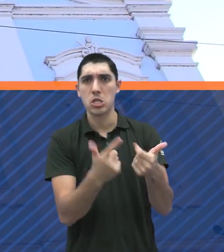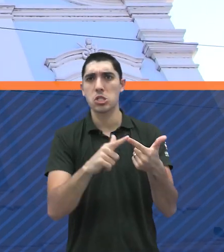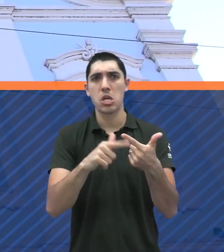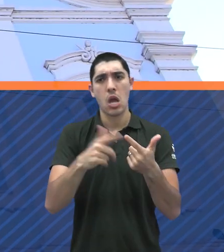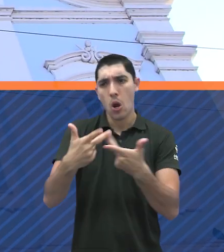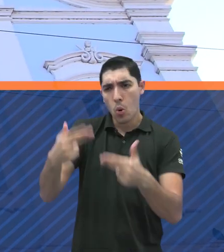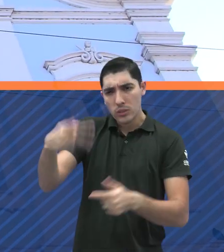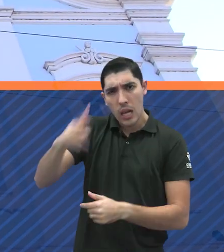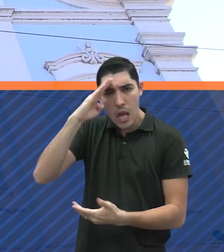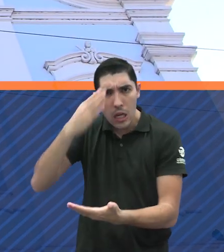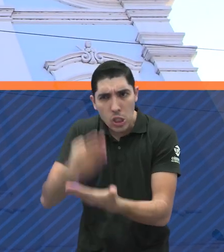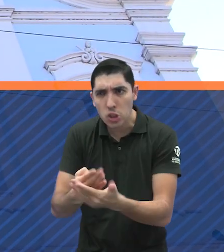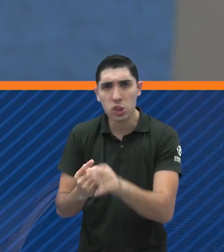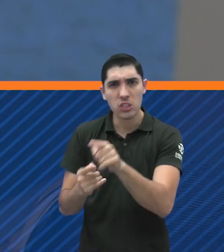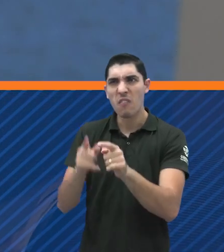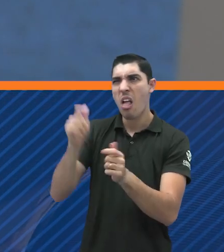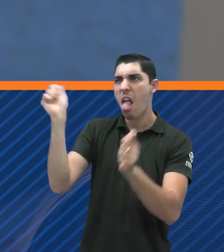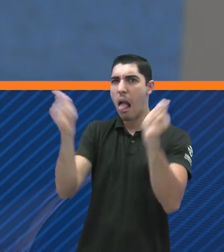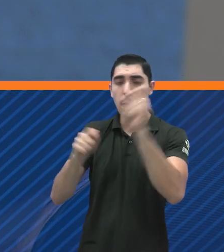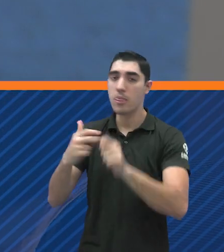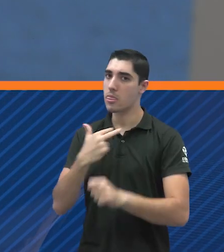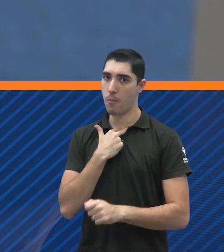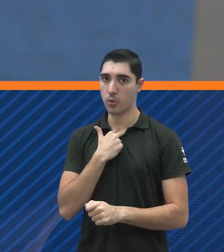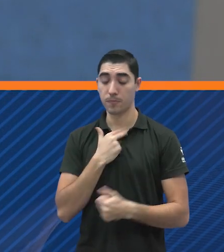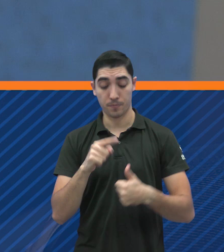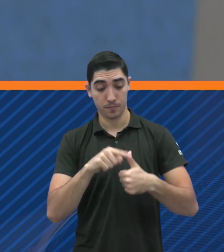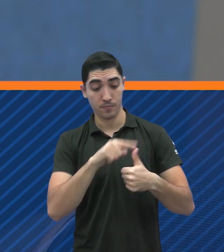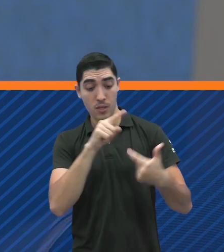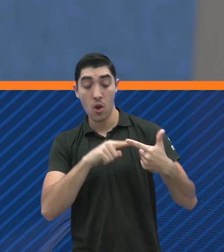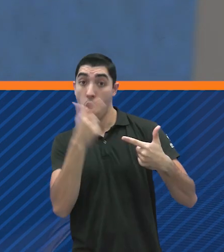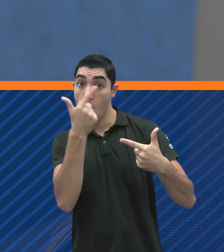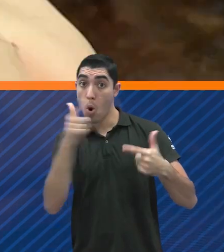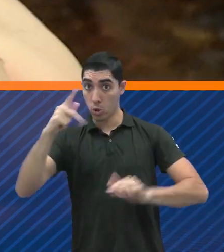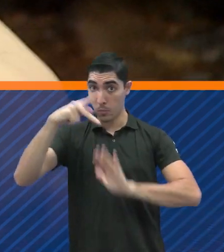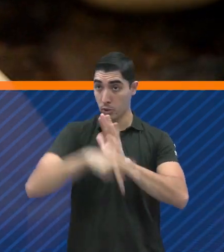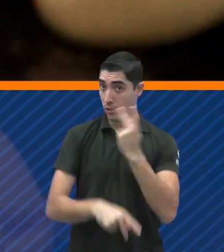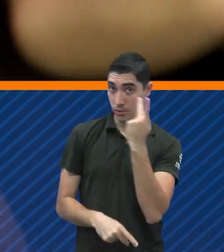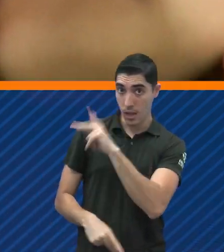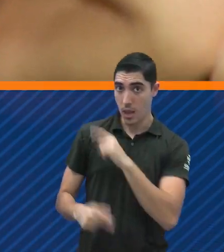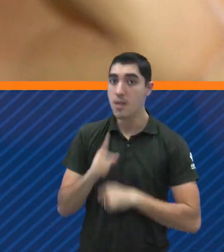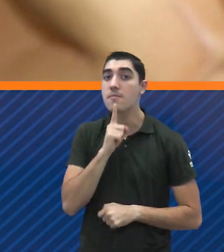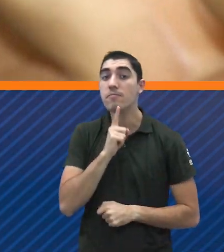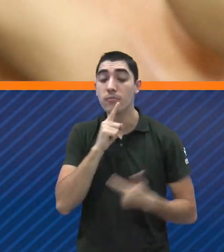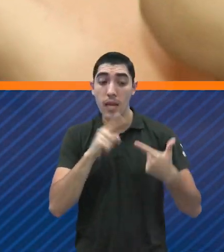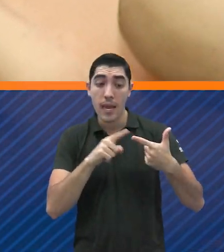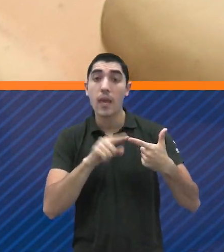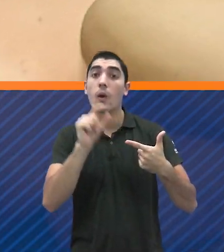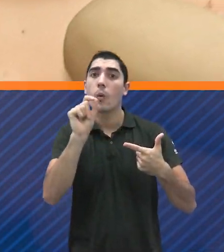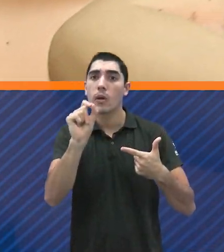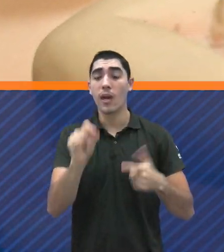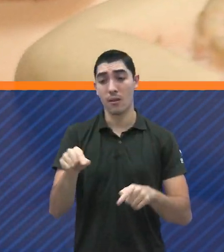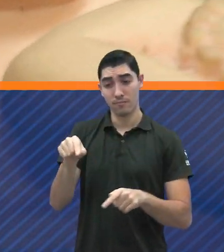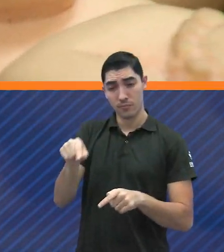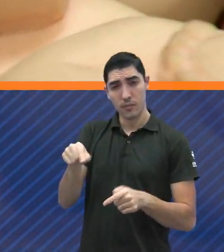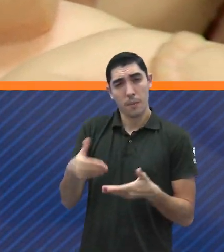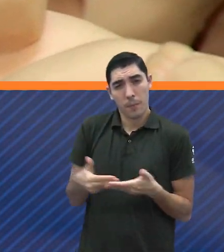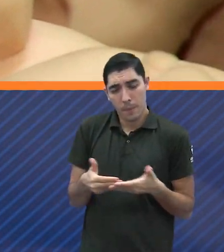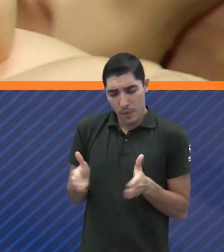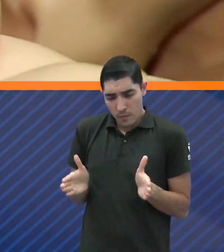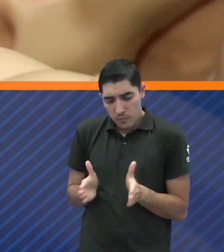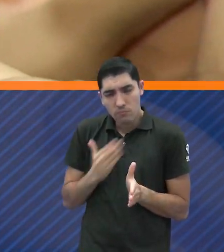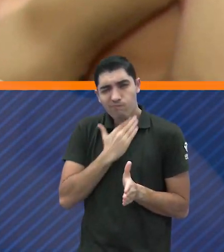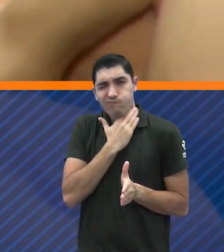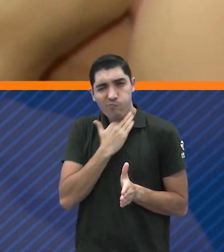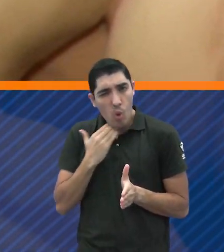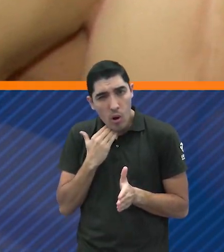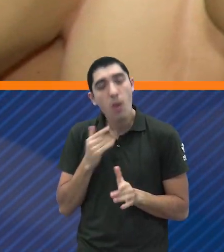durante manifestações ou festas. Sérgio Camargo ainda tem outro projeto, este com o objetivo de garantir o sepultamento digno